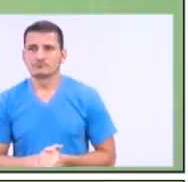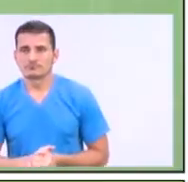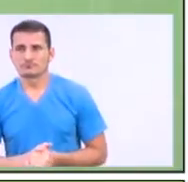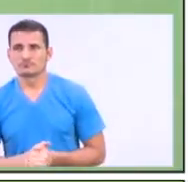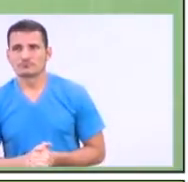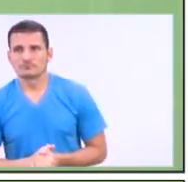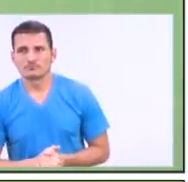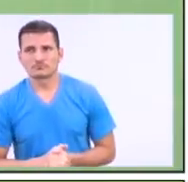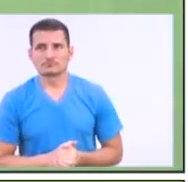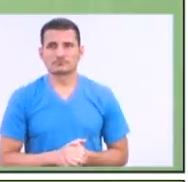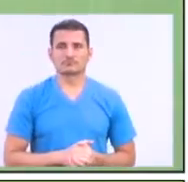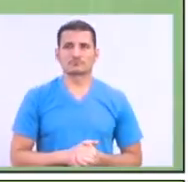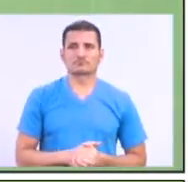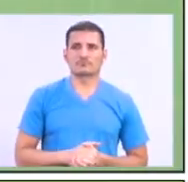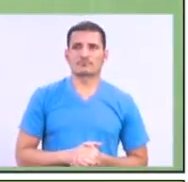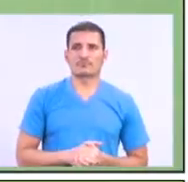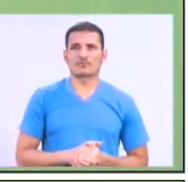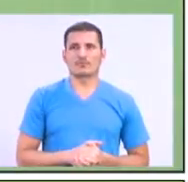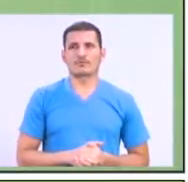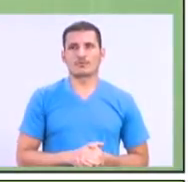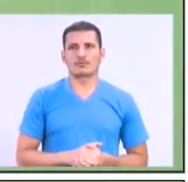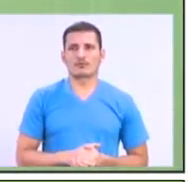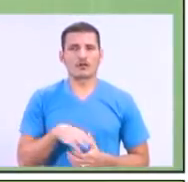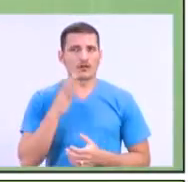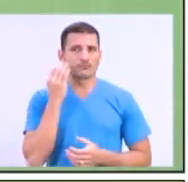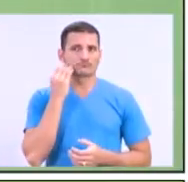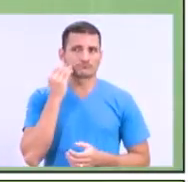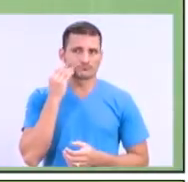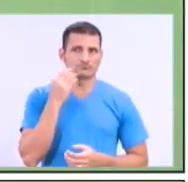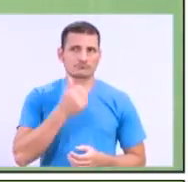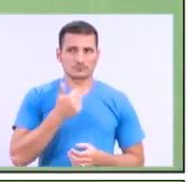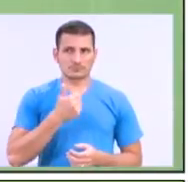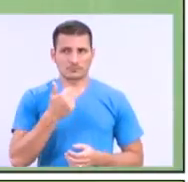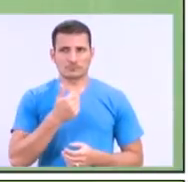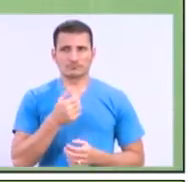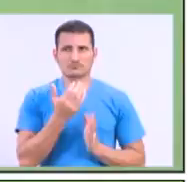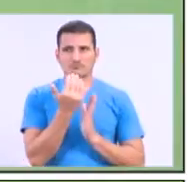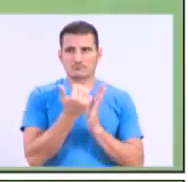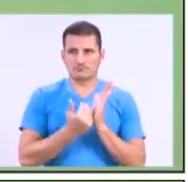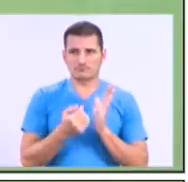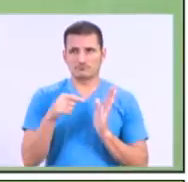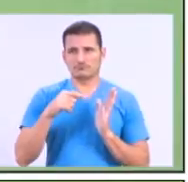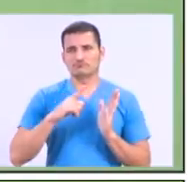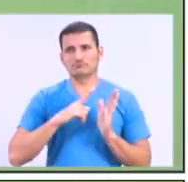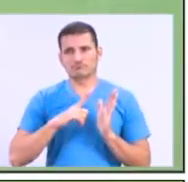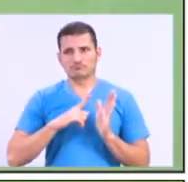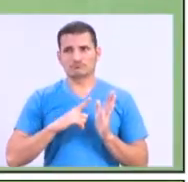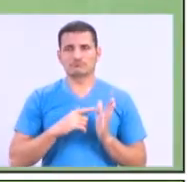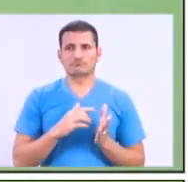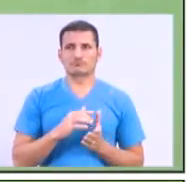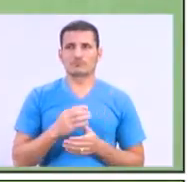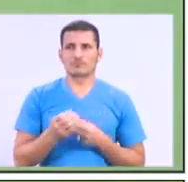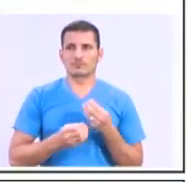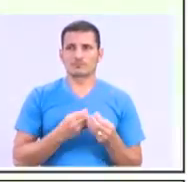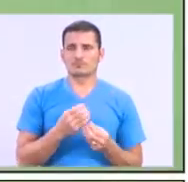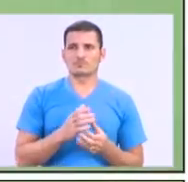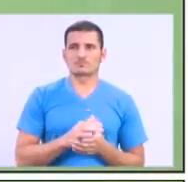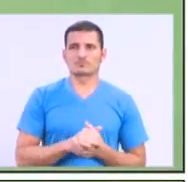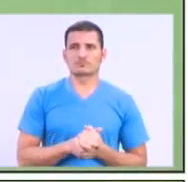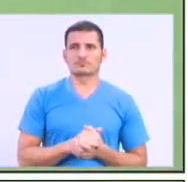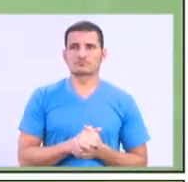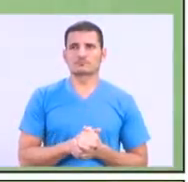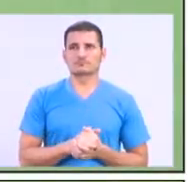a gente deve verificar se os programas estão em execução. Então, normalmente, o que acontece para fazer isso?